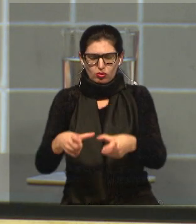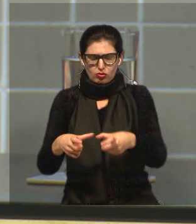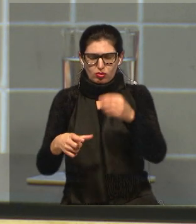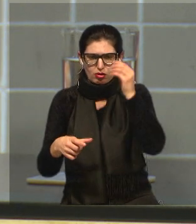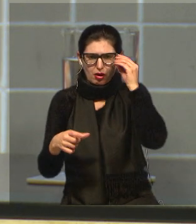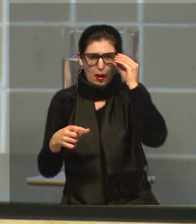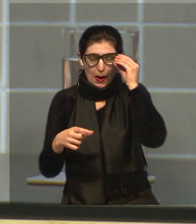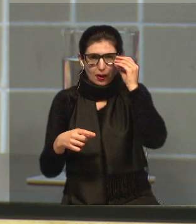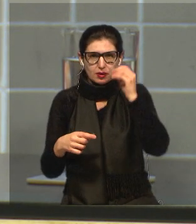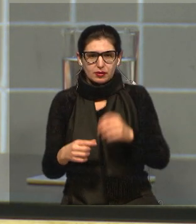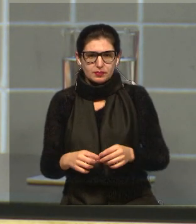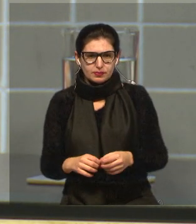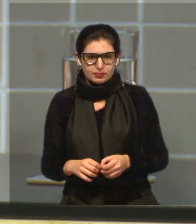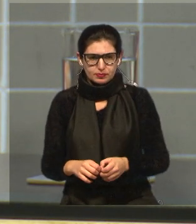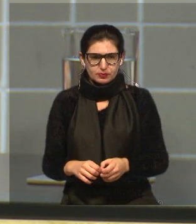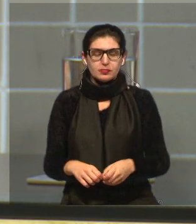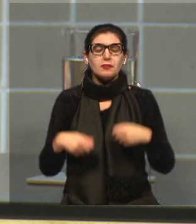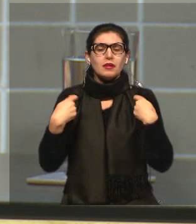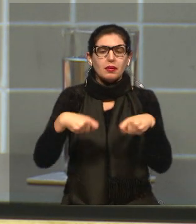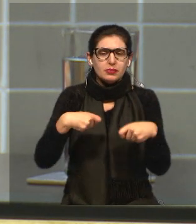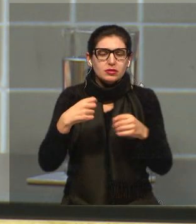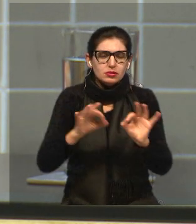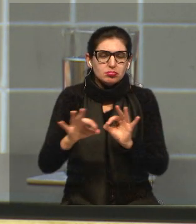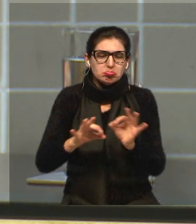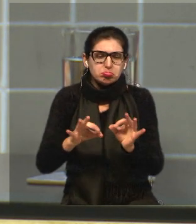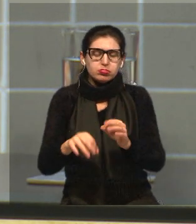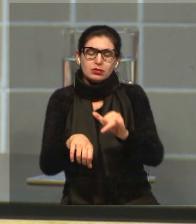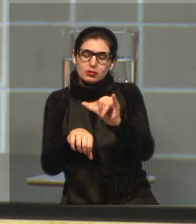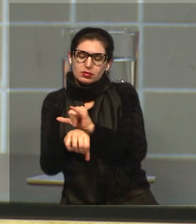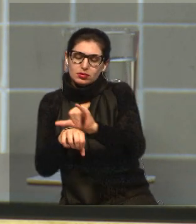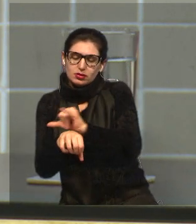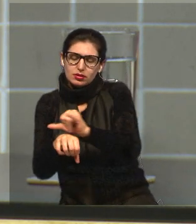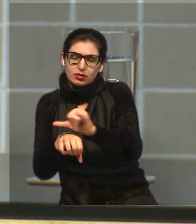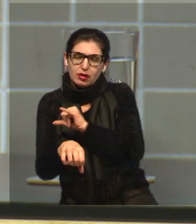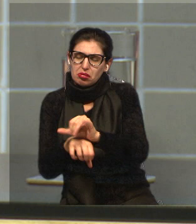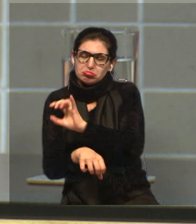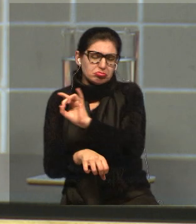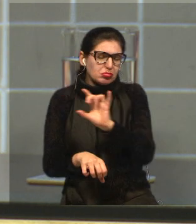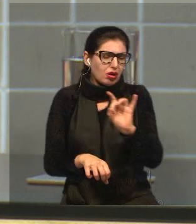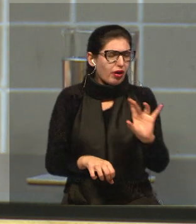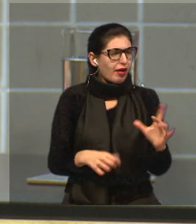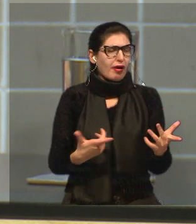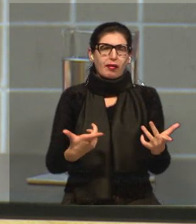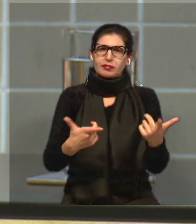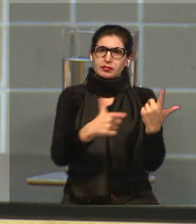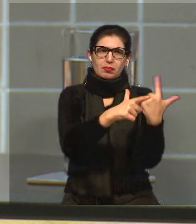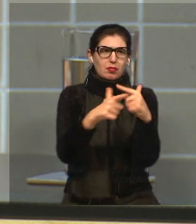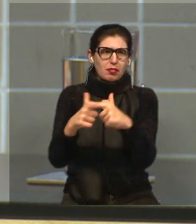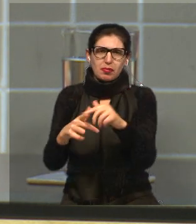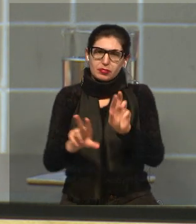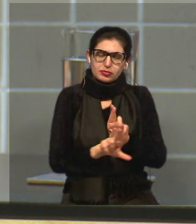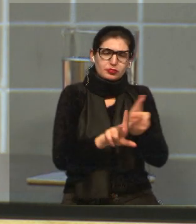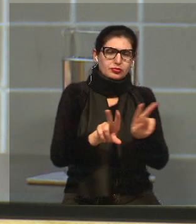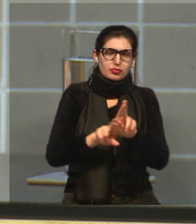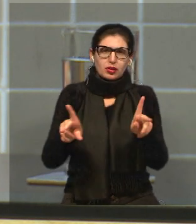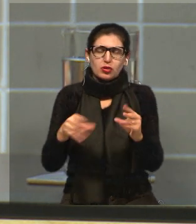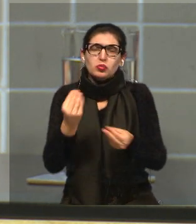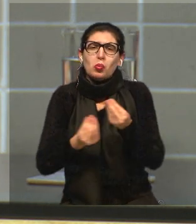para serem aplicadas medidas necessárias a cada caso, sem, contudo, poder